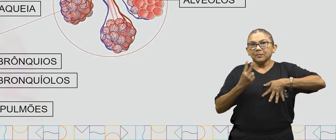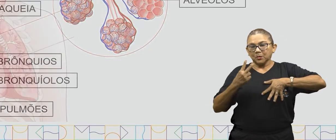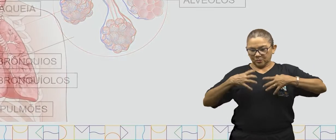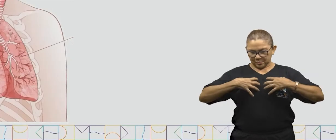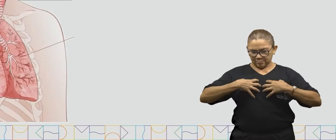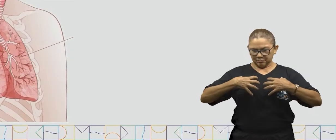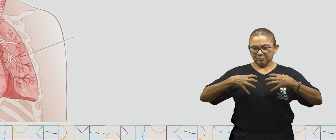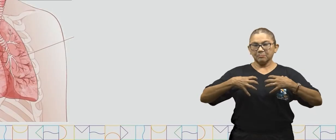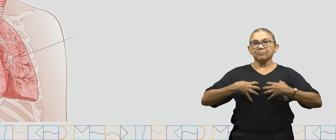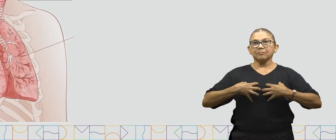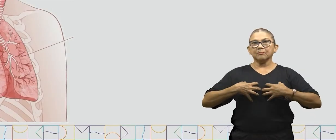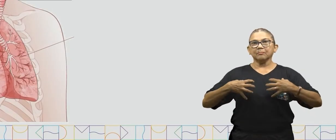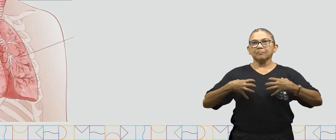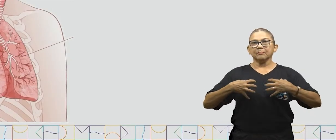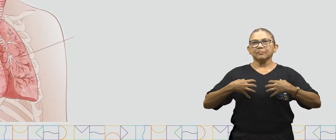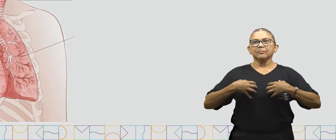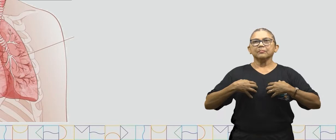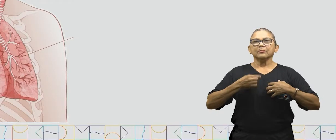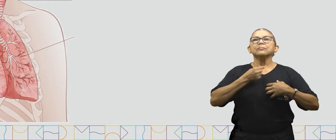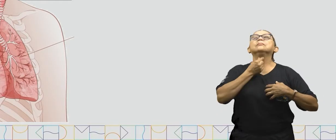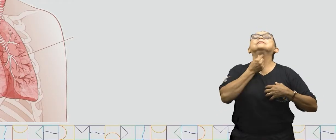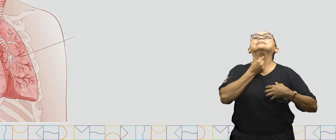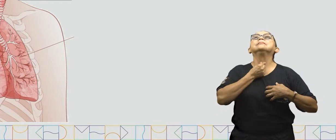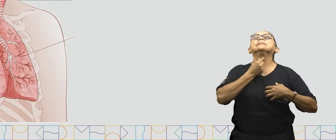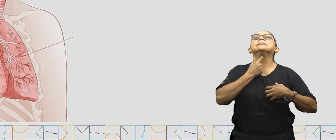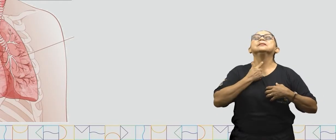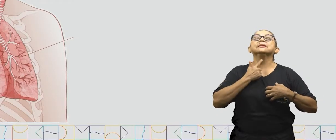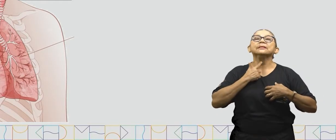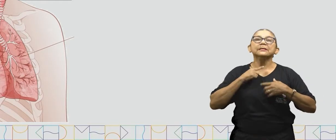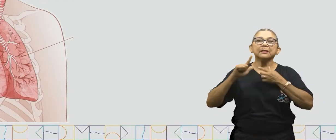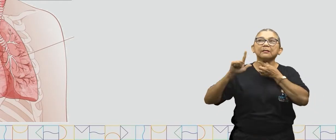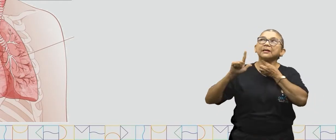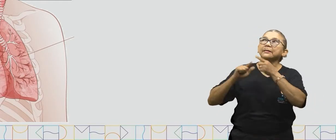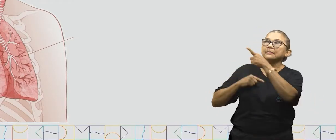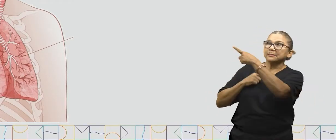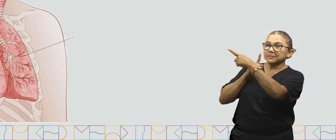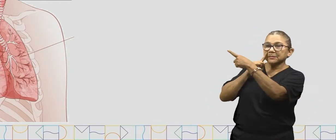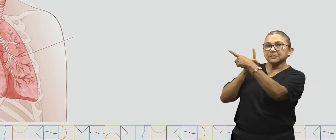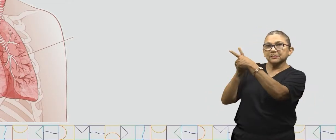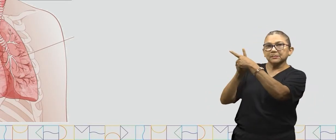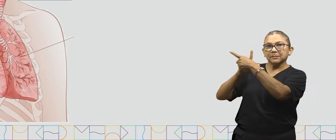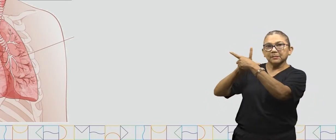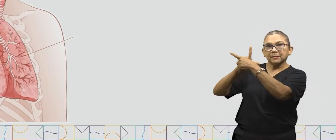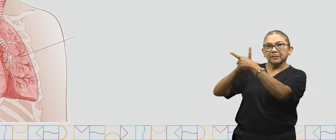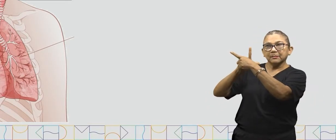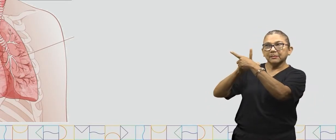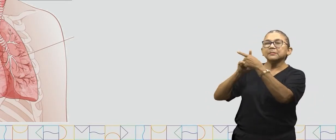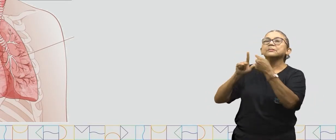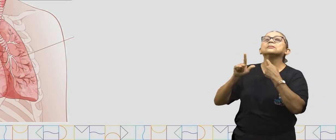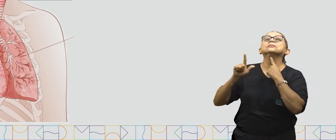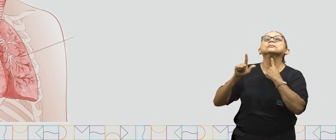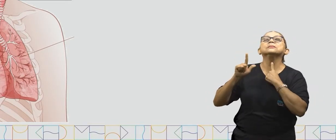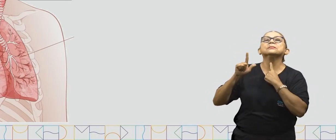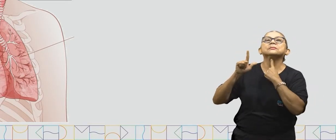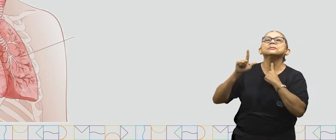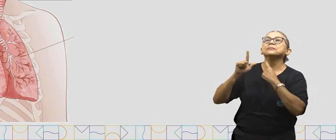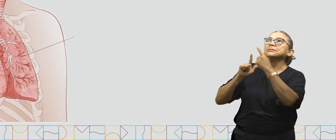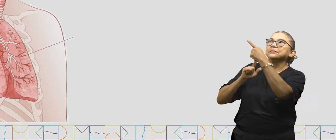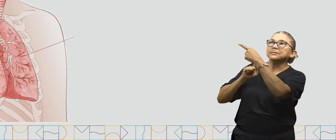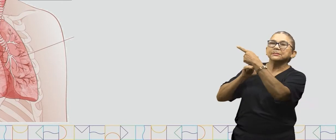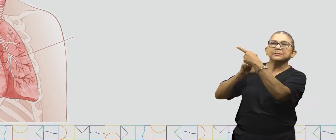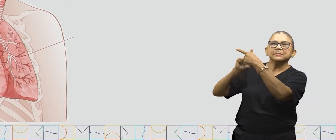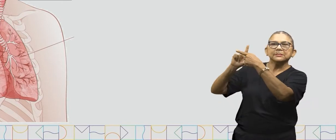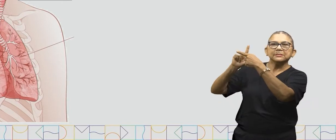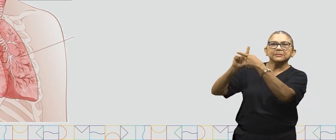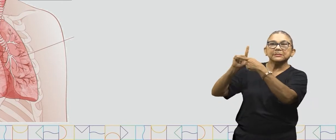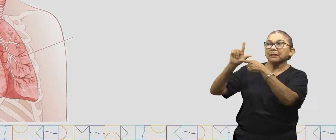pulmões. A faringe é compartilhada pelos sistemas respiratório e digestório. Na faringe,